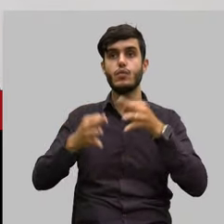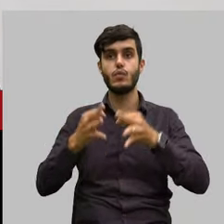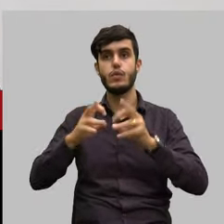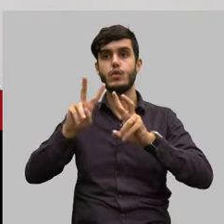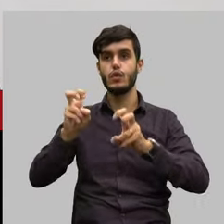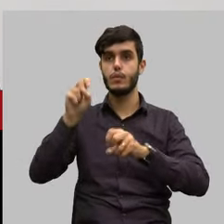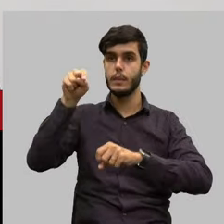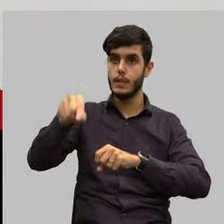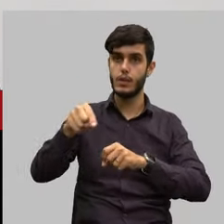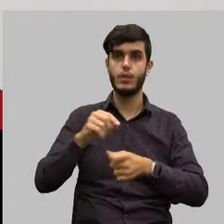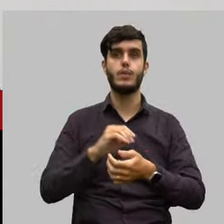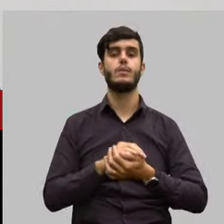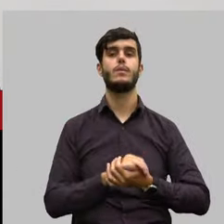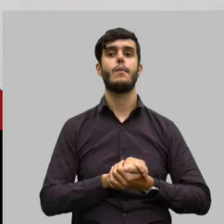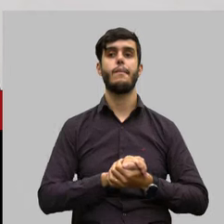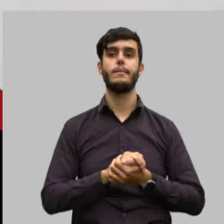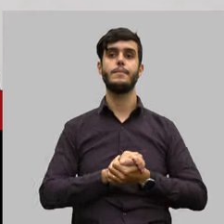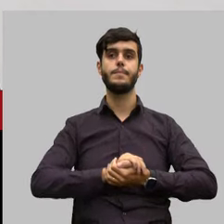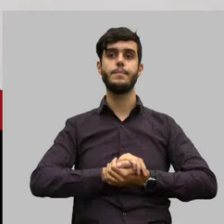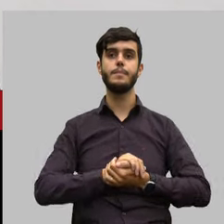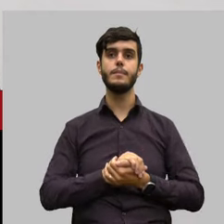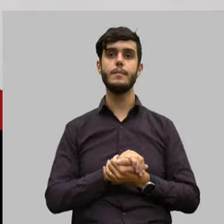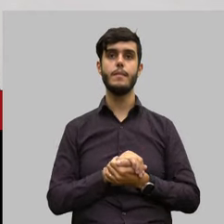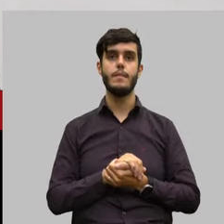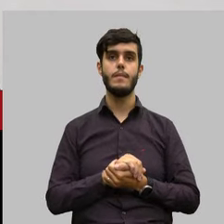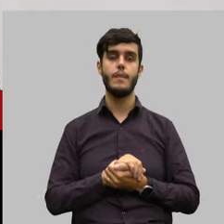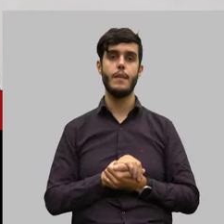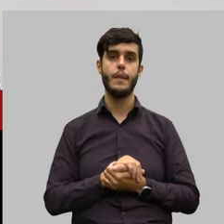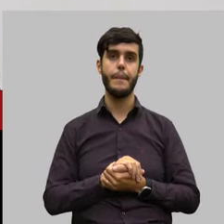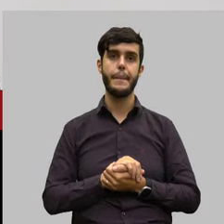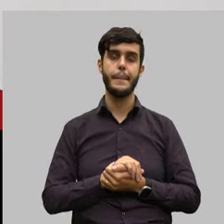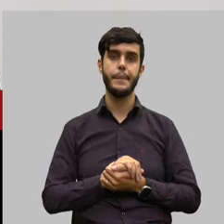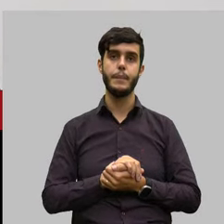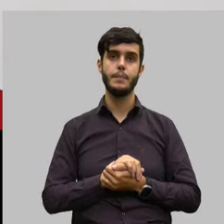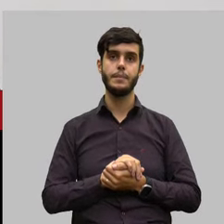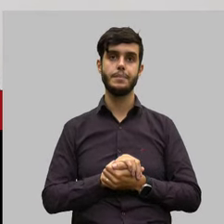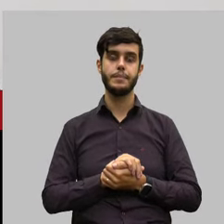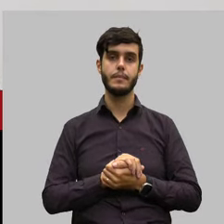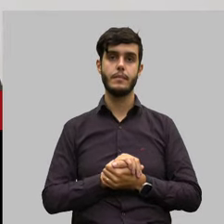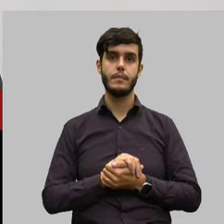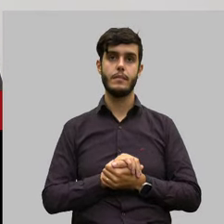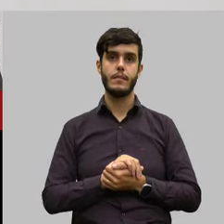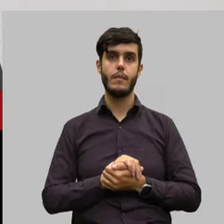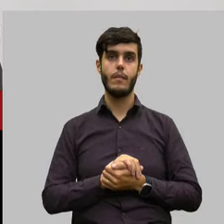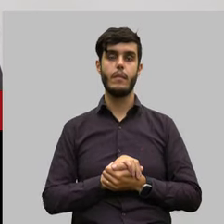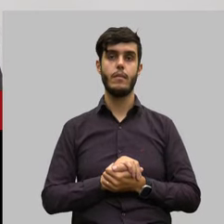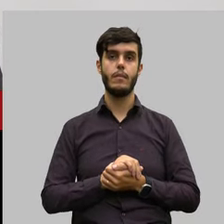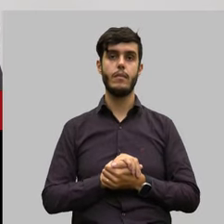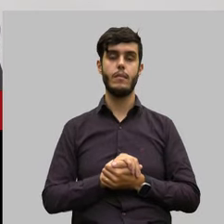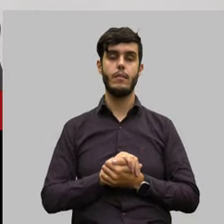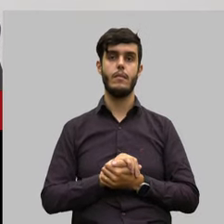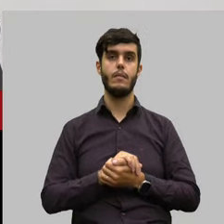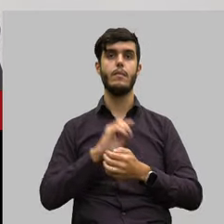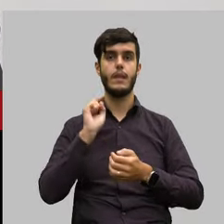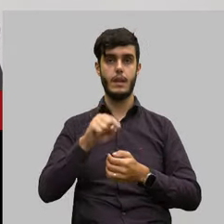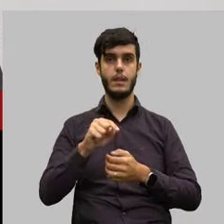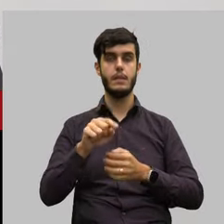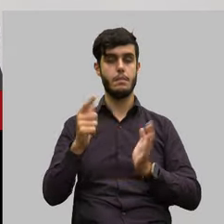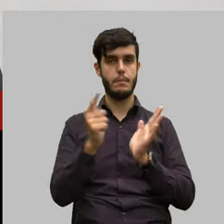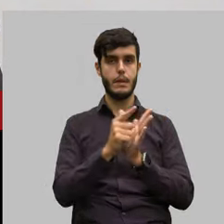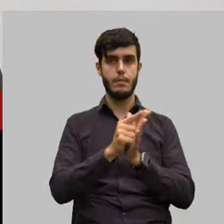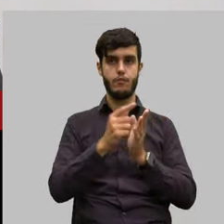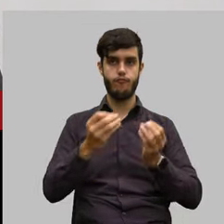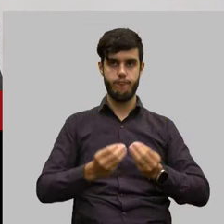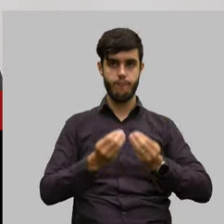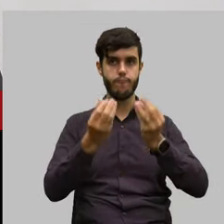perda inflacionária segundo eh esse Ofício que nós entregamos a senhora e